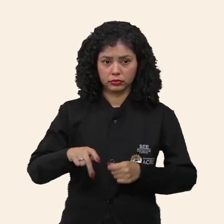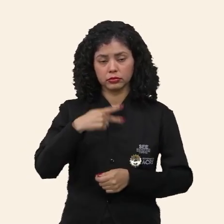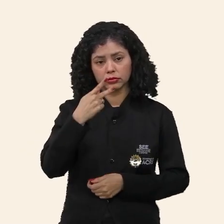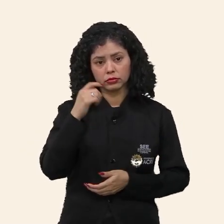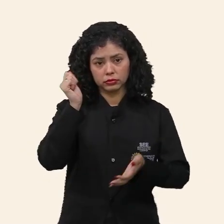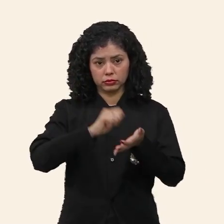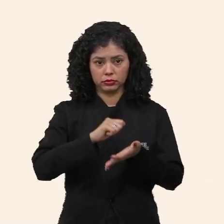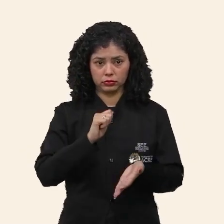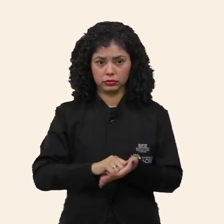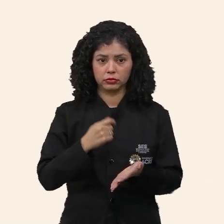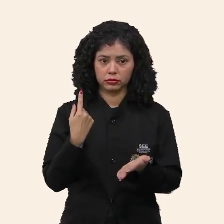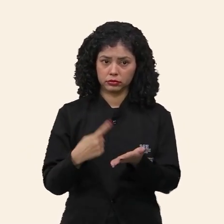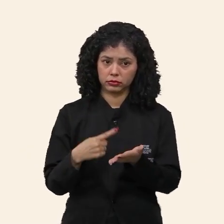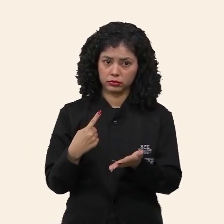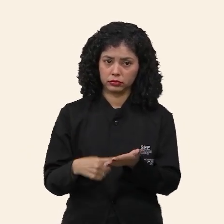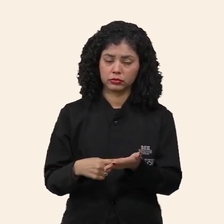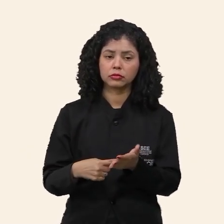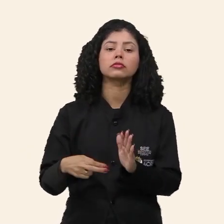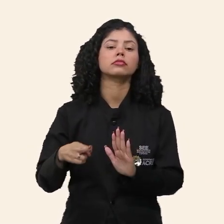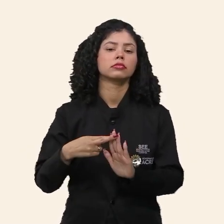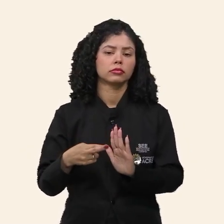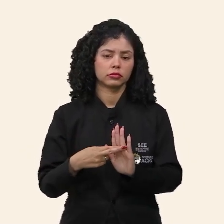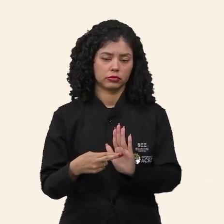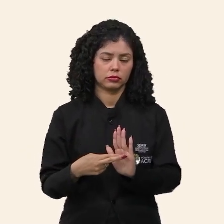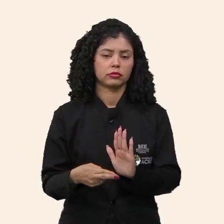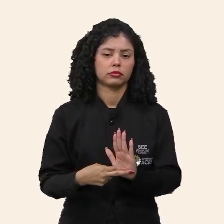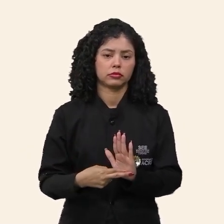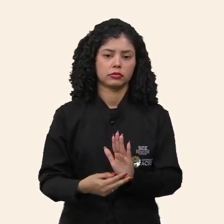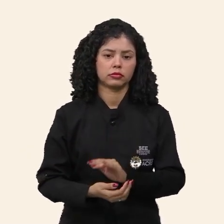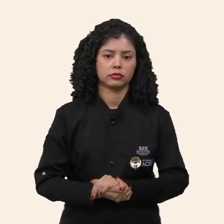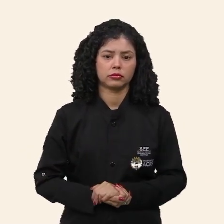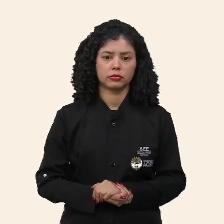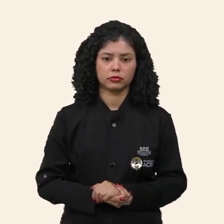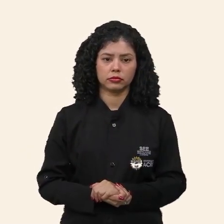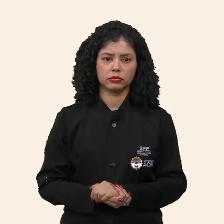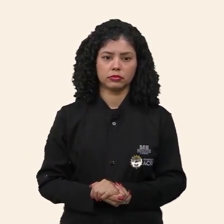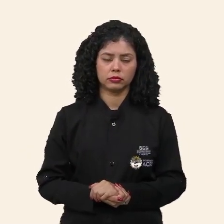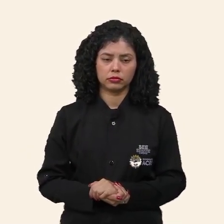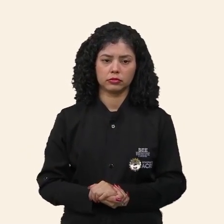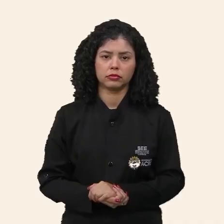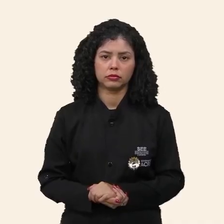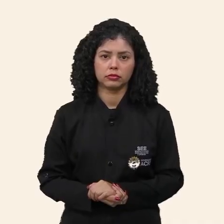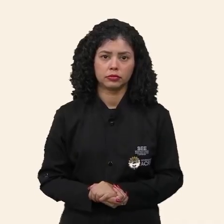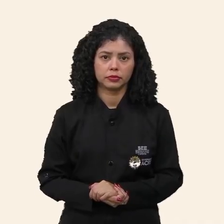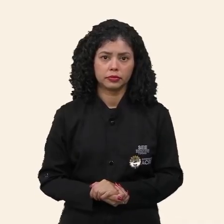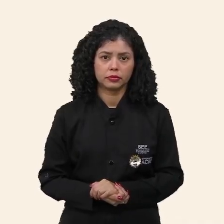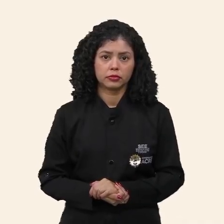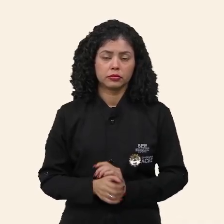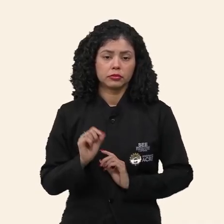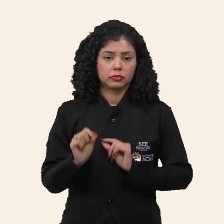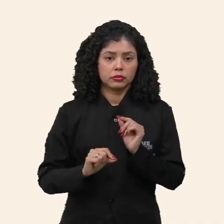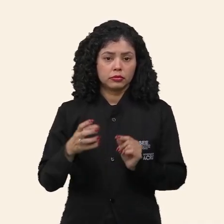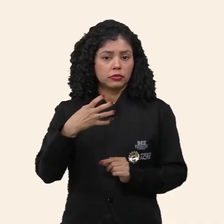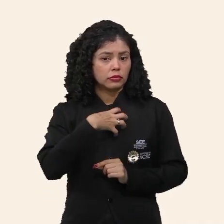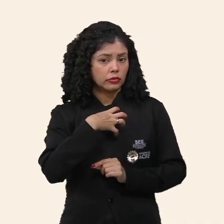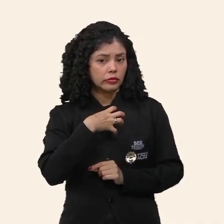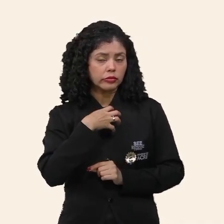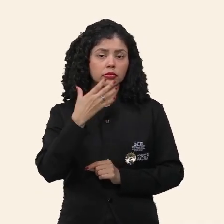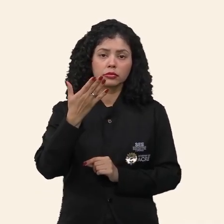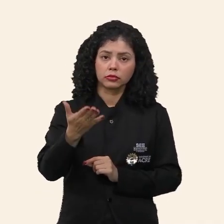deve falar ou escrever de acordo com a norma culta. O que faz sentido